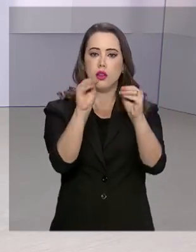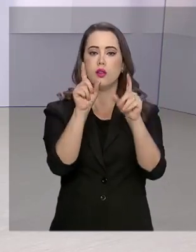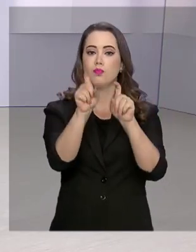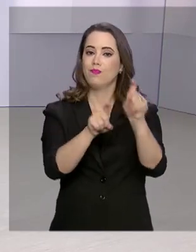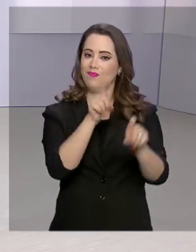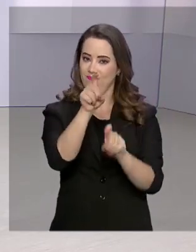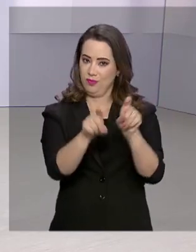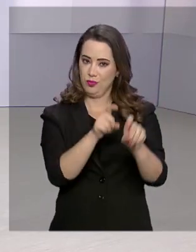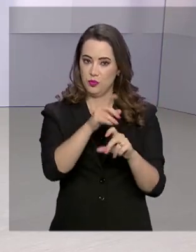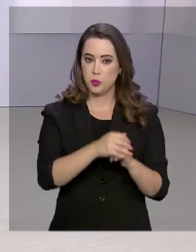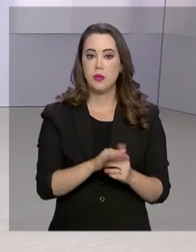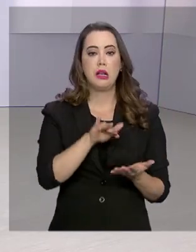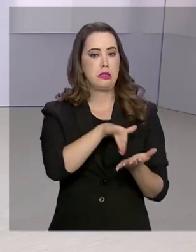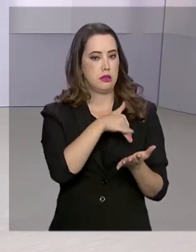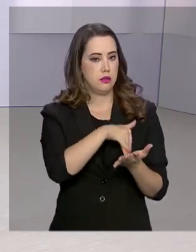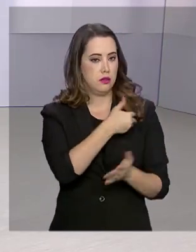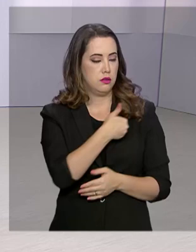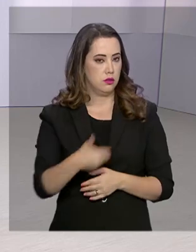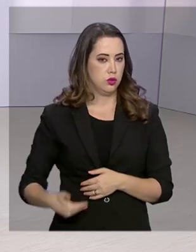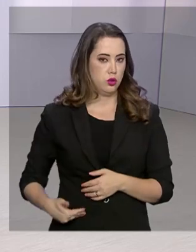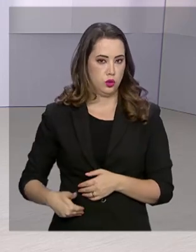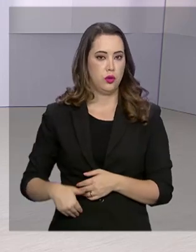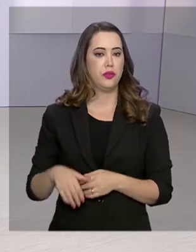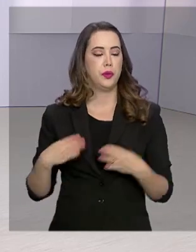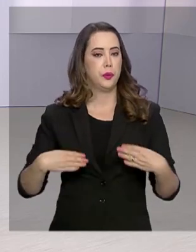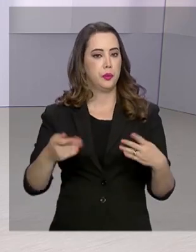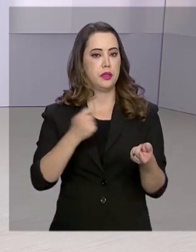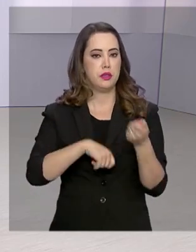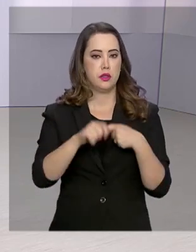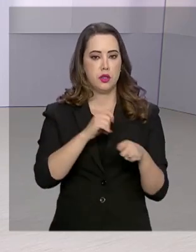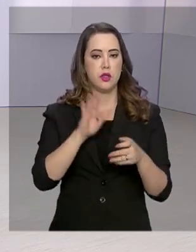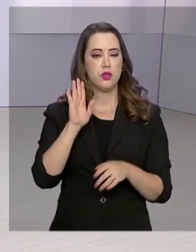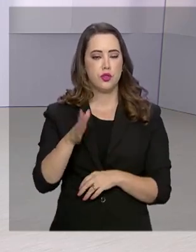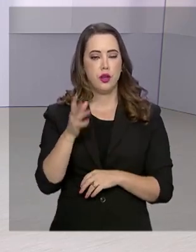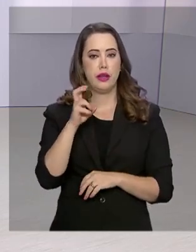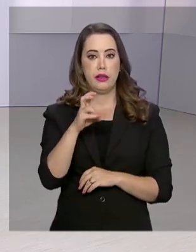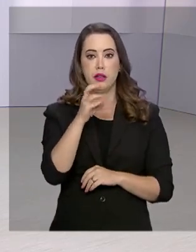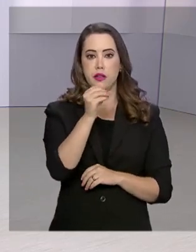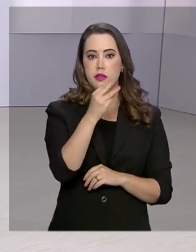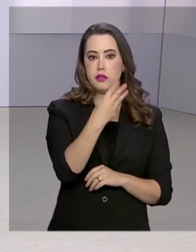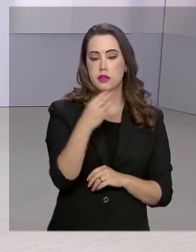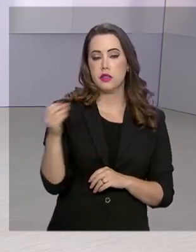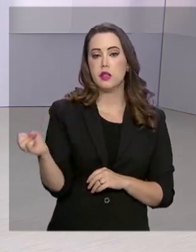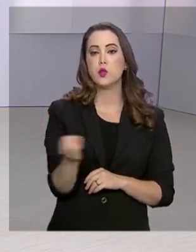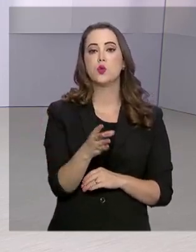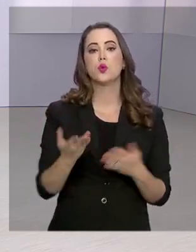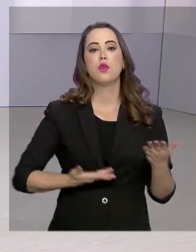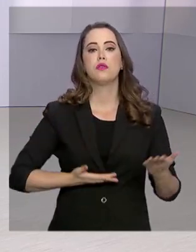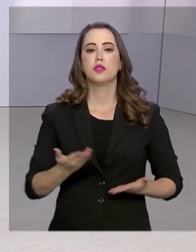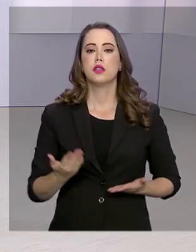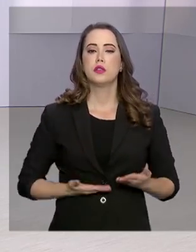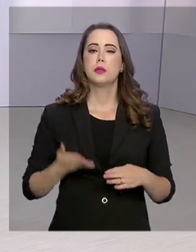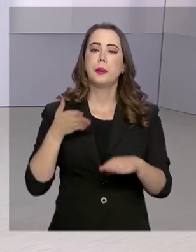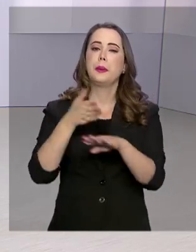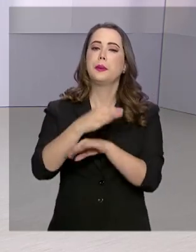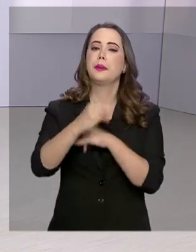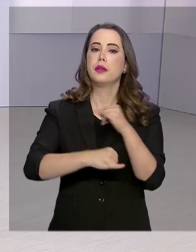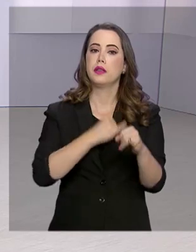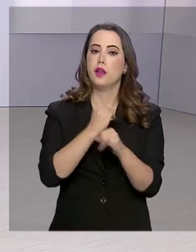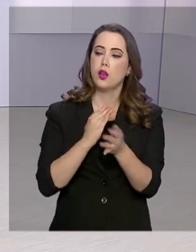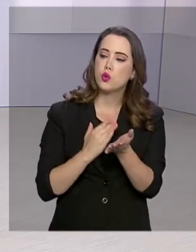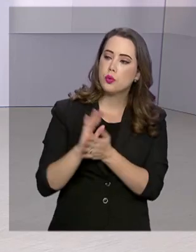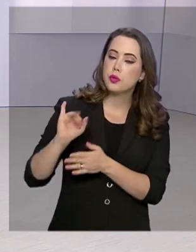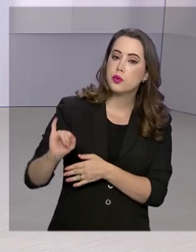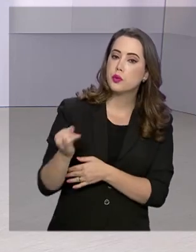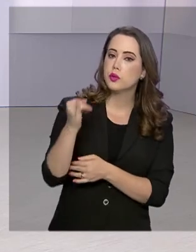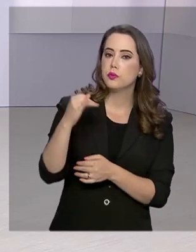A Secretaria de Governo Digital do Ministério da Economia contabilizou 503 novos serviços com acesso online desde janeiro.